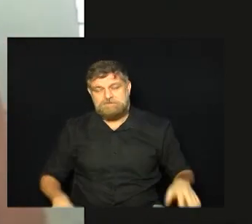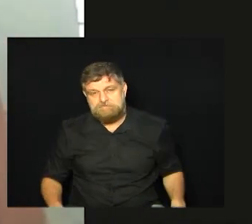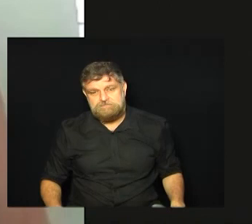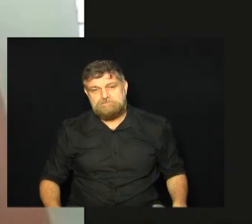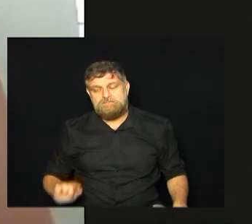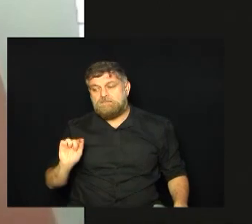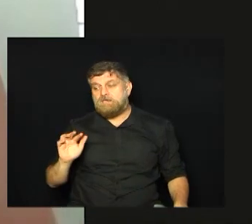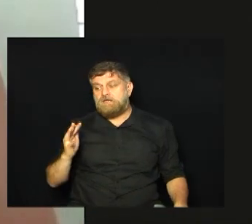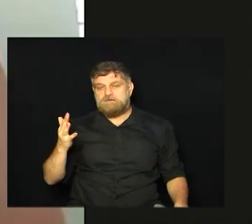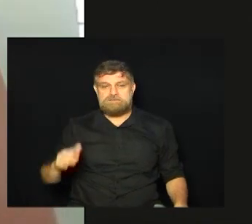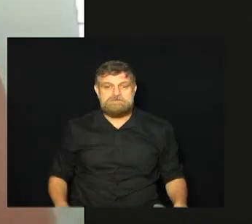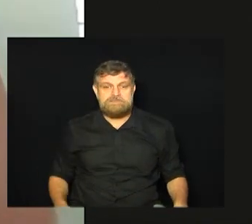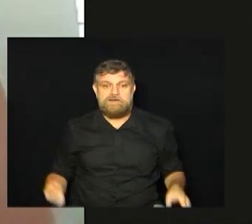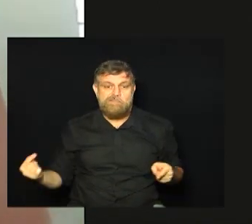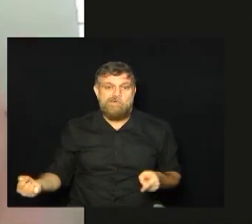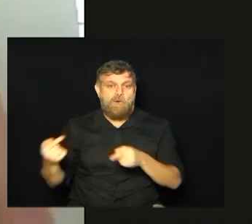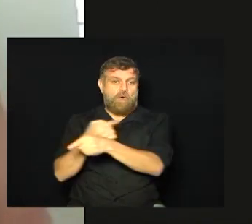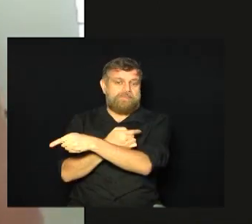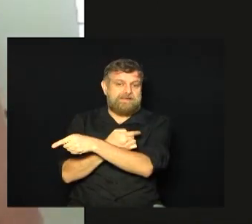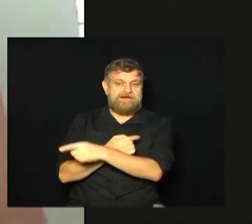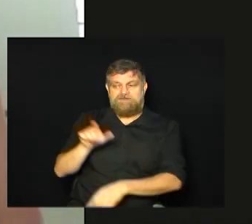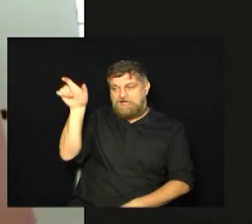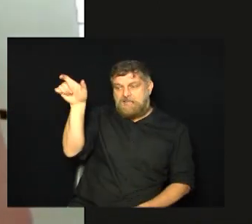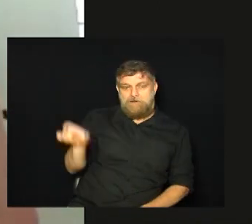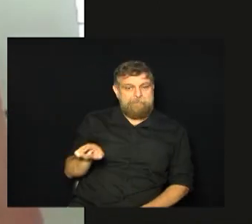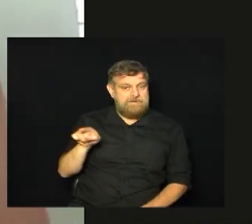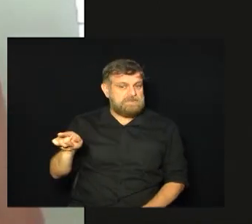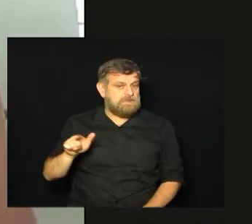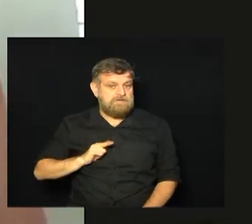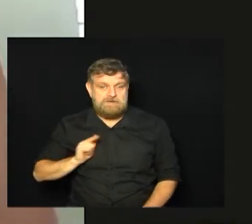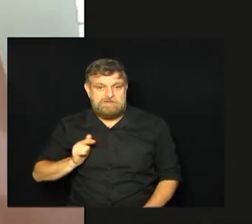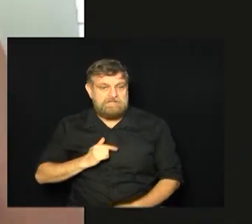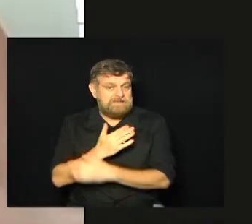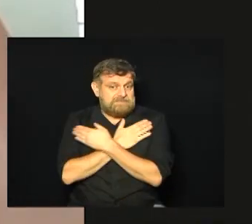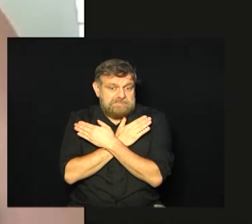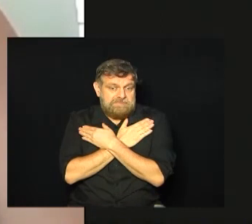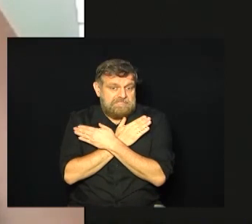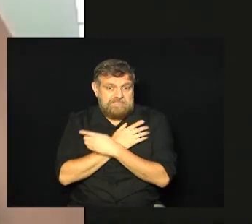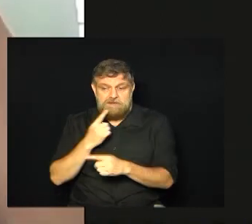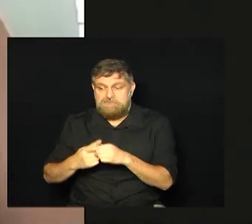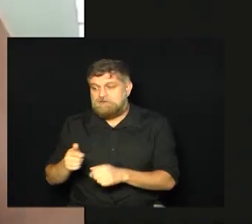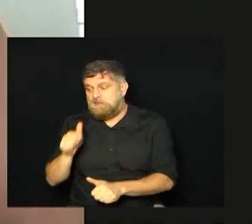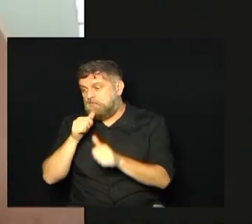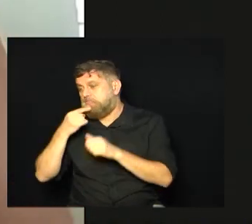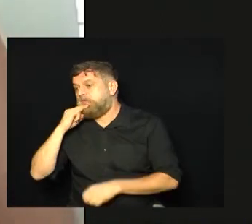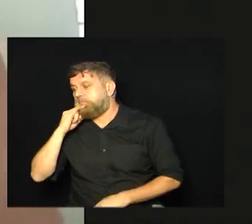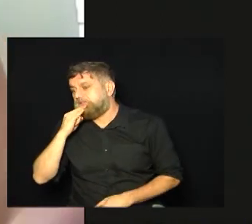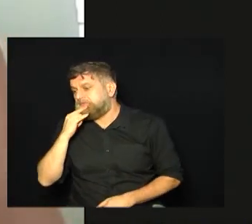Sendo que provavelmente é o contrário, né? A pessoa pode ser que esteja desempregada por causa da bebida